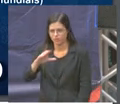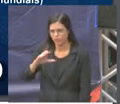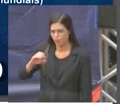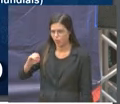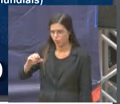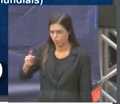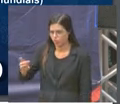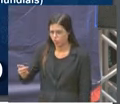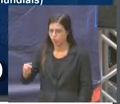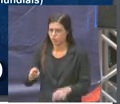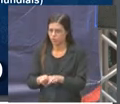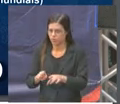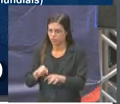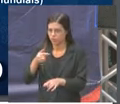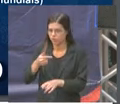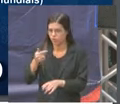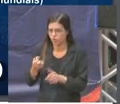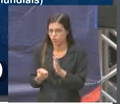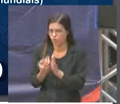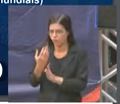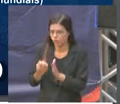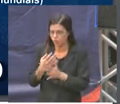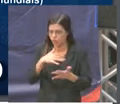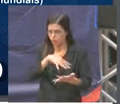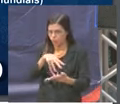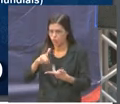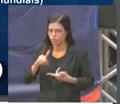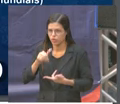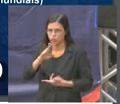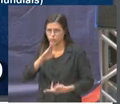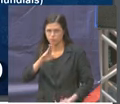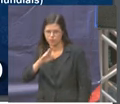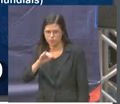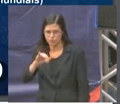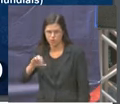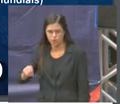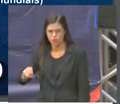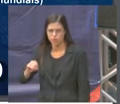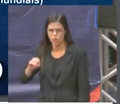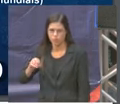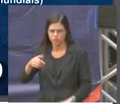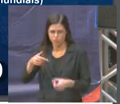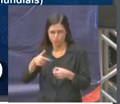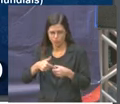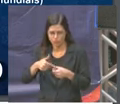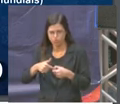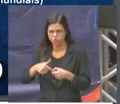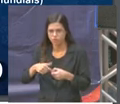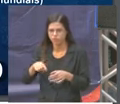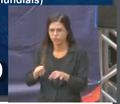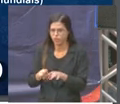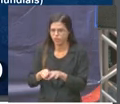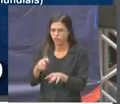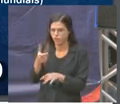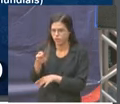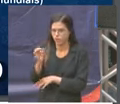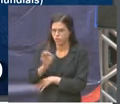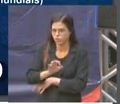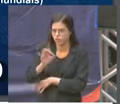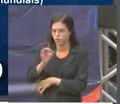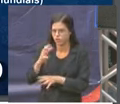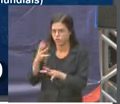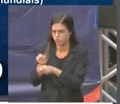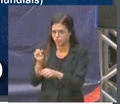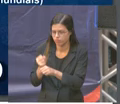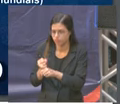produção mundial de biocombustível, e a gente vai lá para o topo de novo. Maior biodiversidade do planeta, 20% do número total de espécies